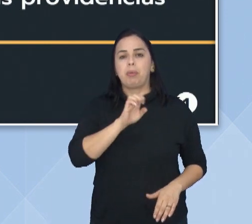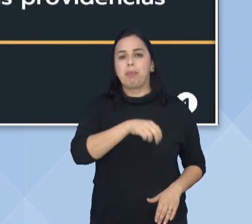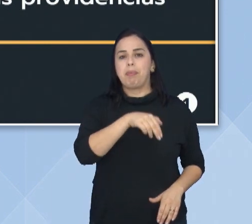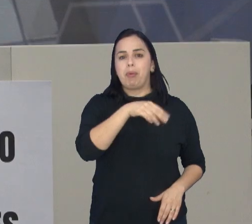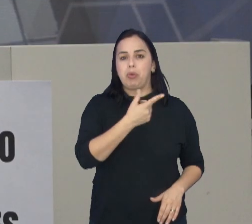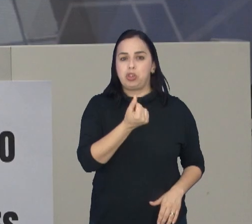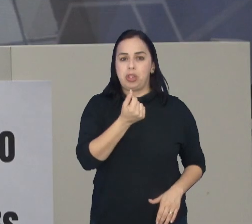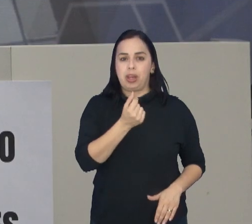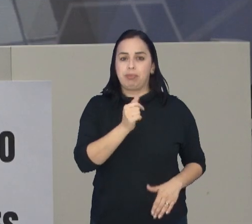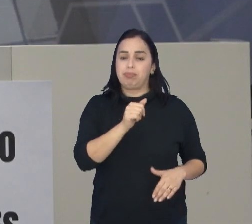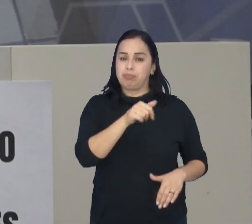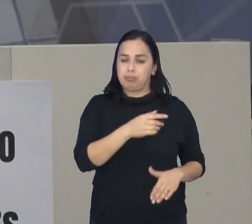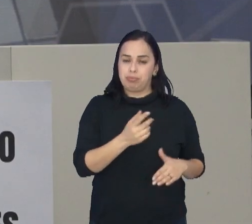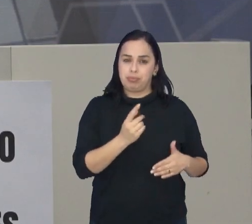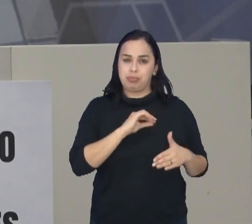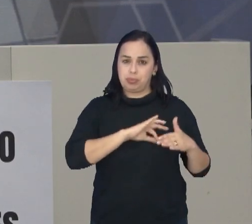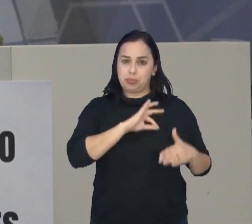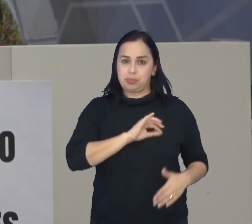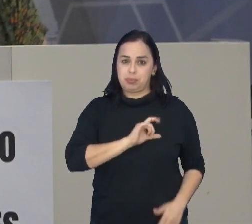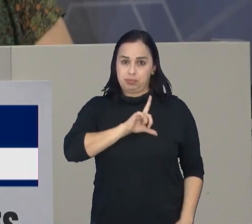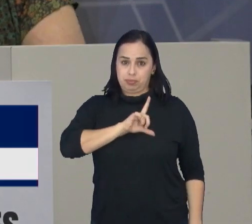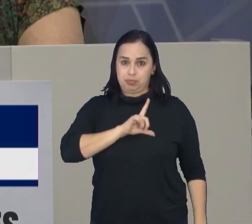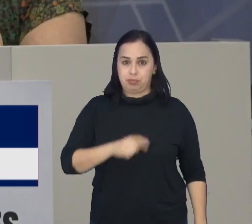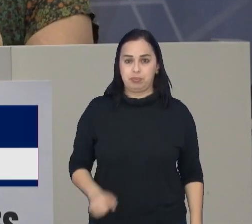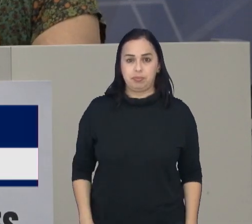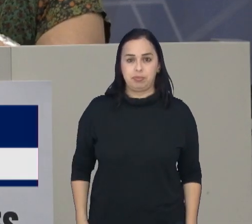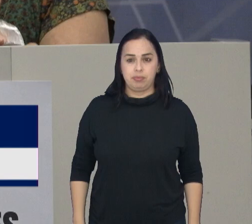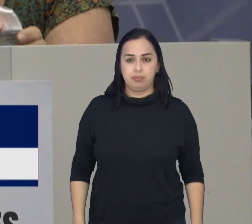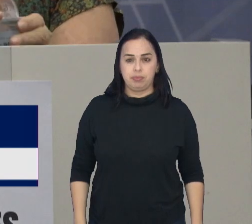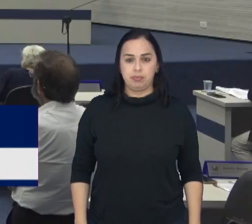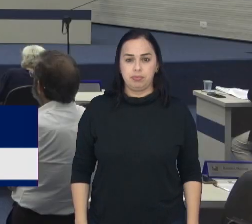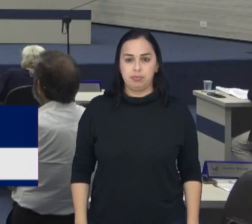do nosso presidente Lula.